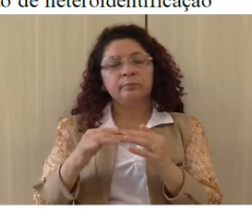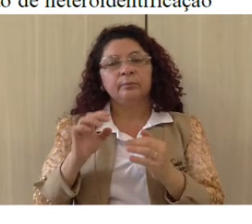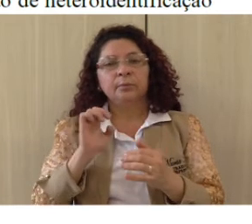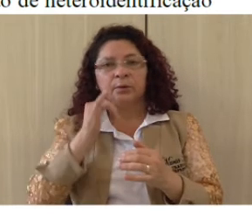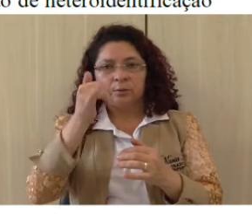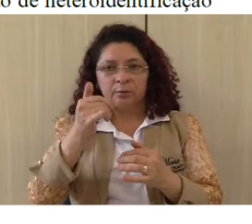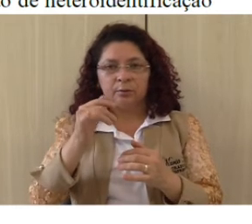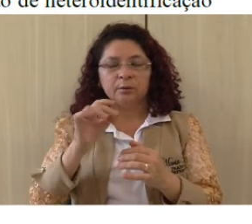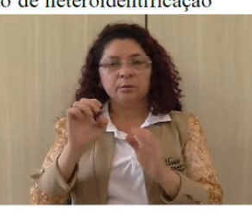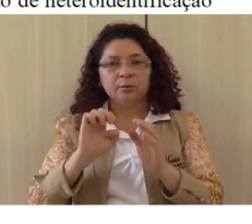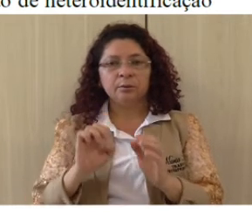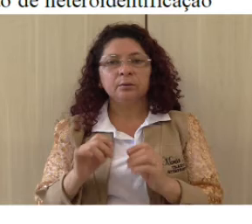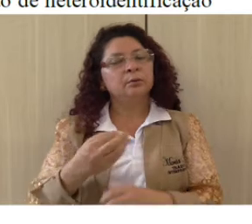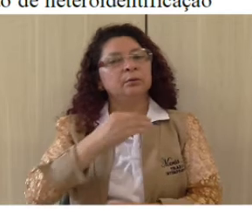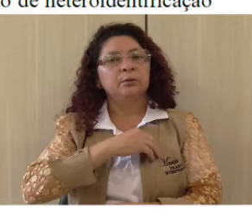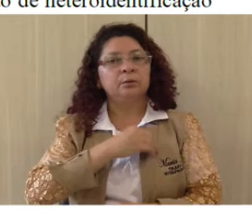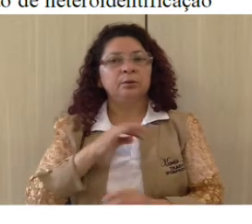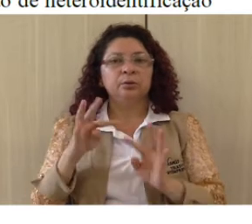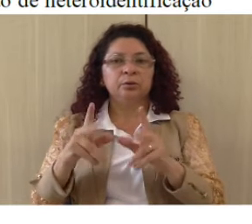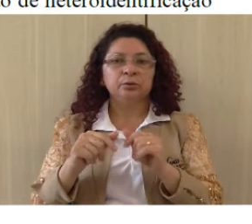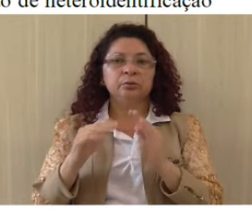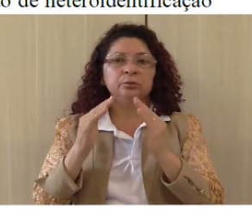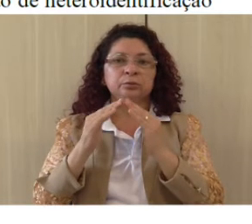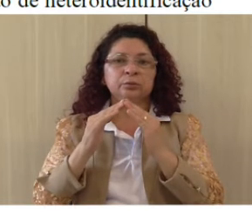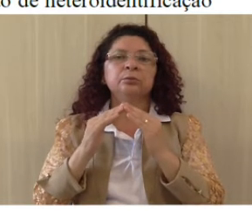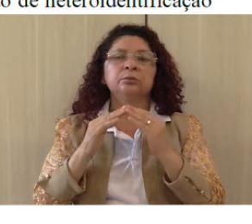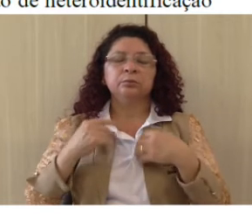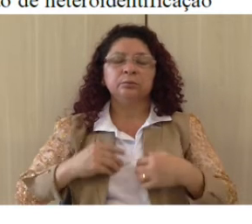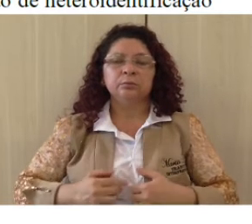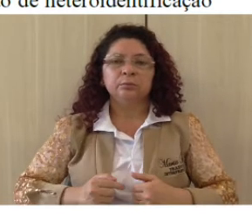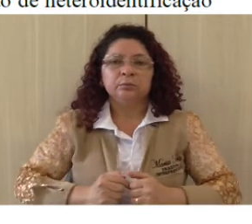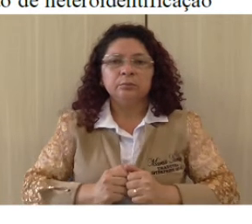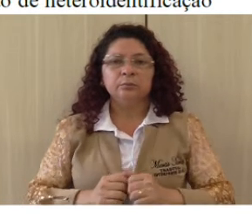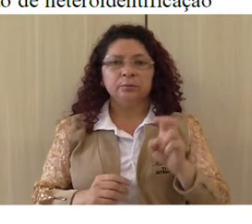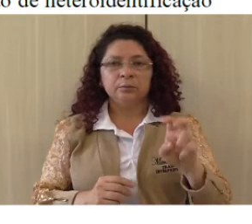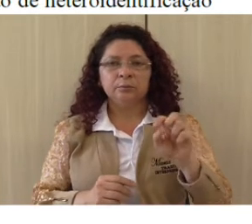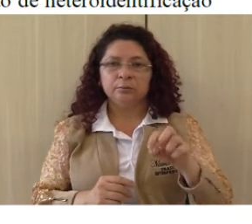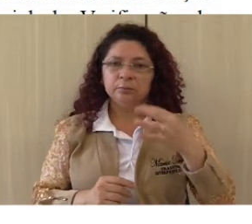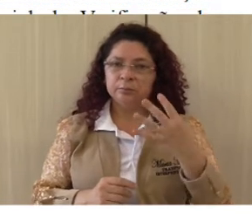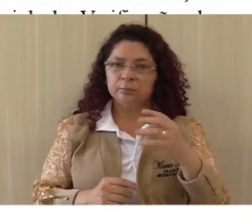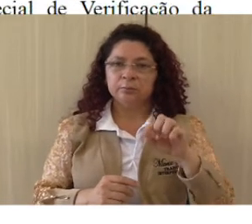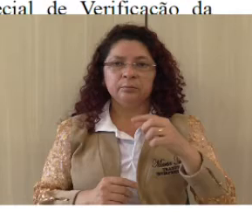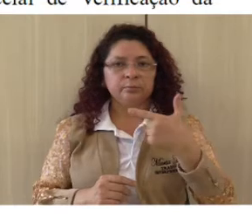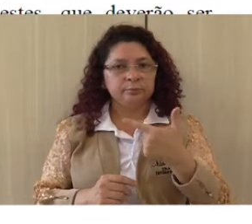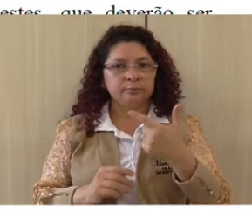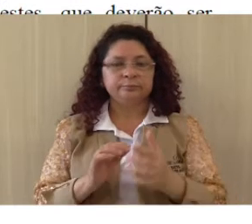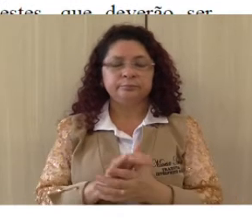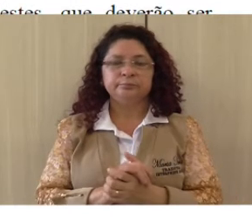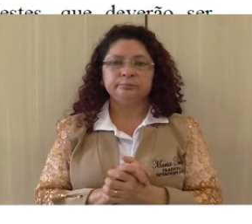renda familiar bruta mensal per capita será apurada de acordo com o item 5.4.2.